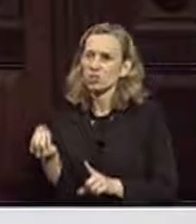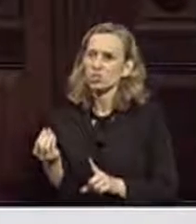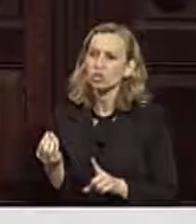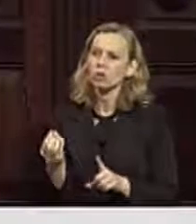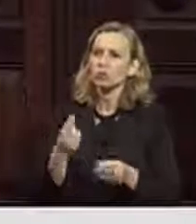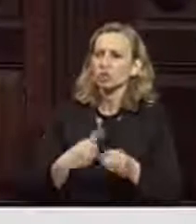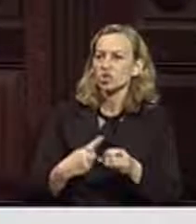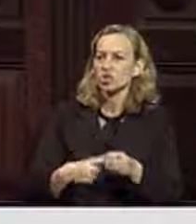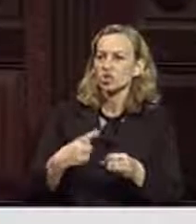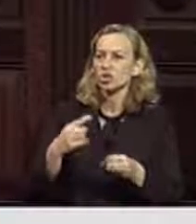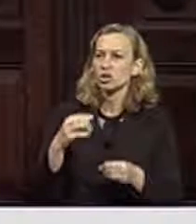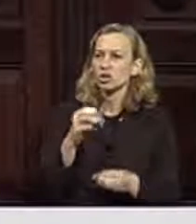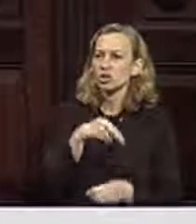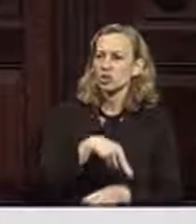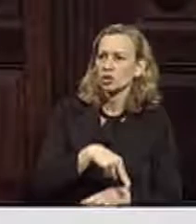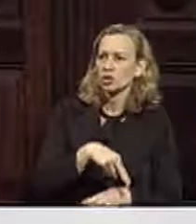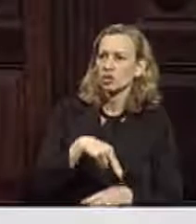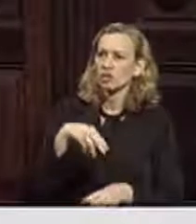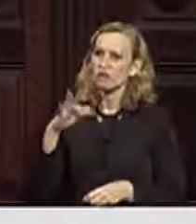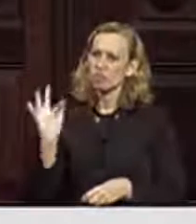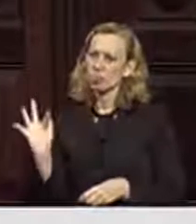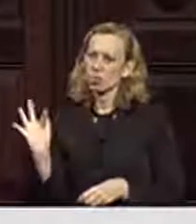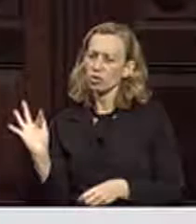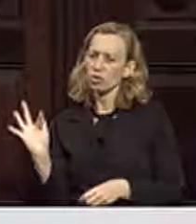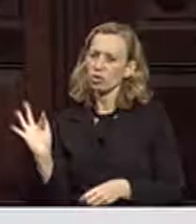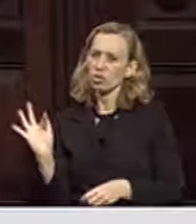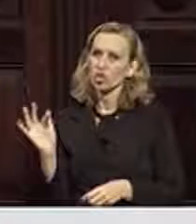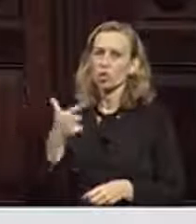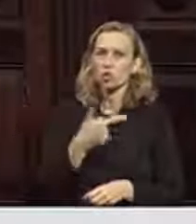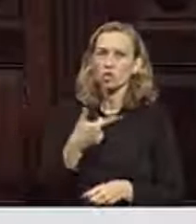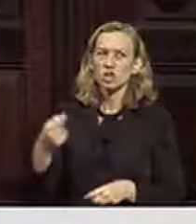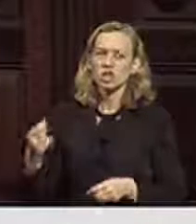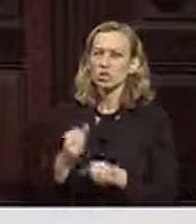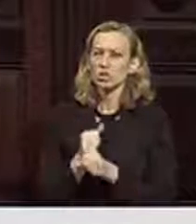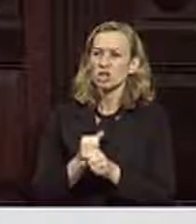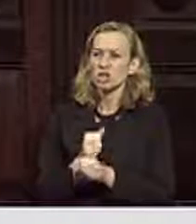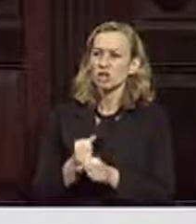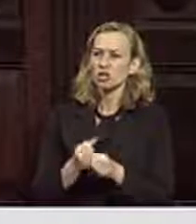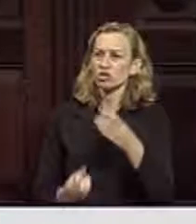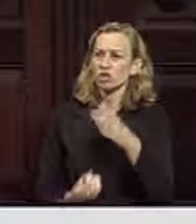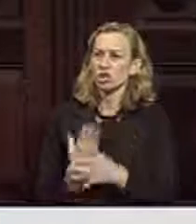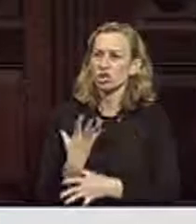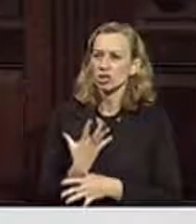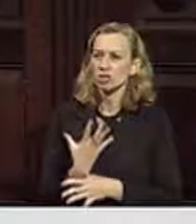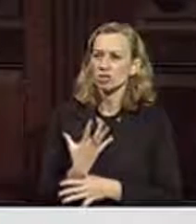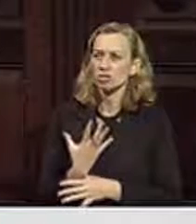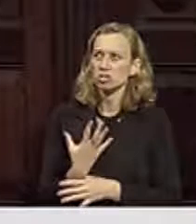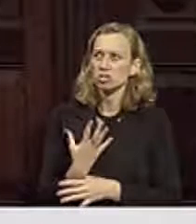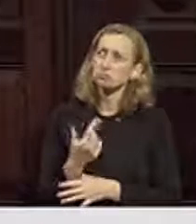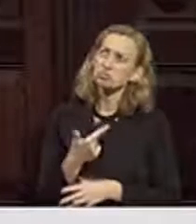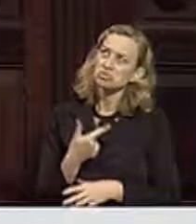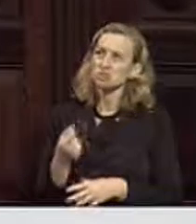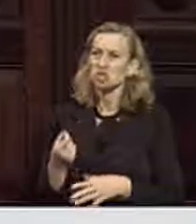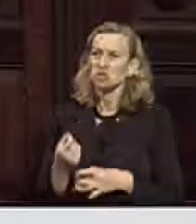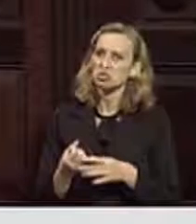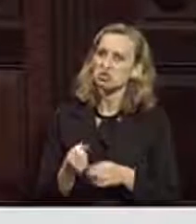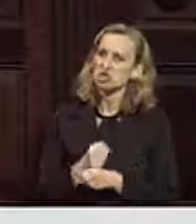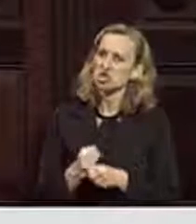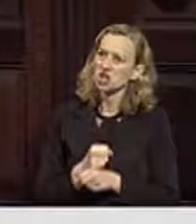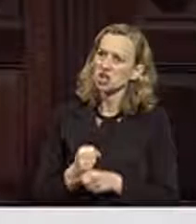Nova Friburgo celebra 200 anos de fundação. 200 anos que são polêmicos do ponto de vista